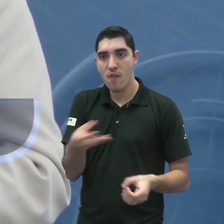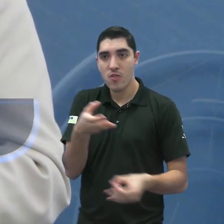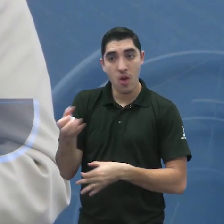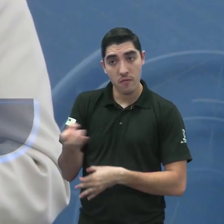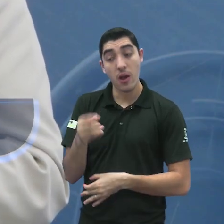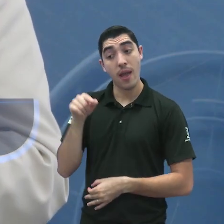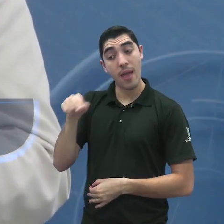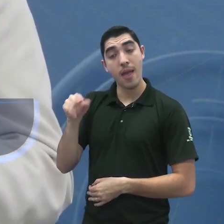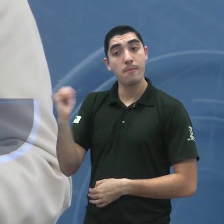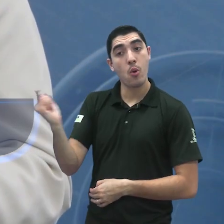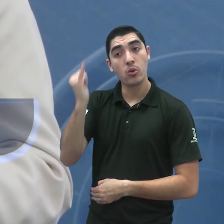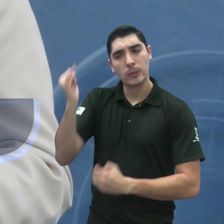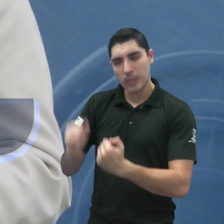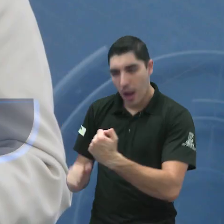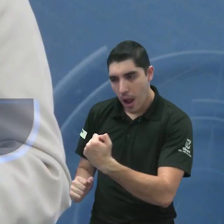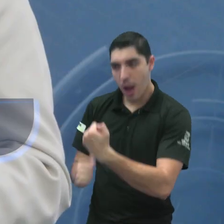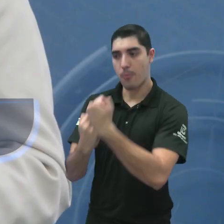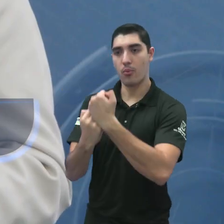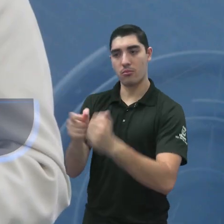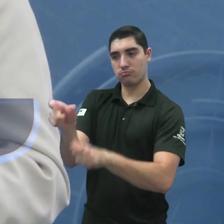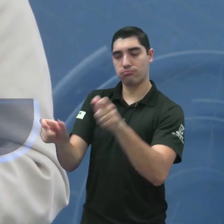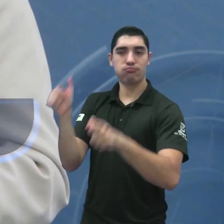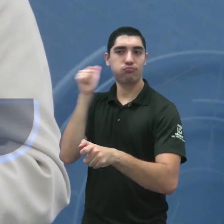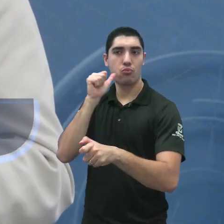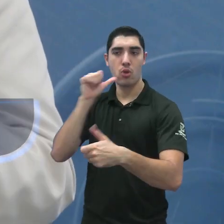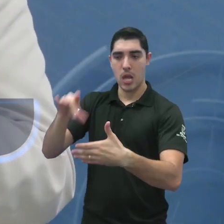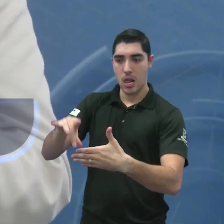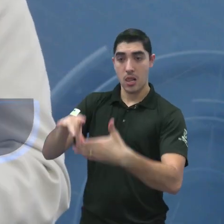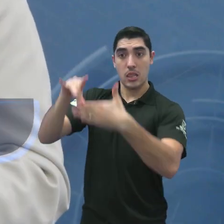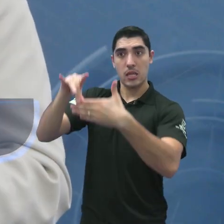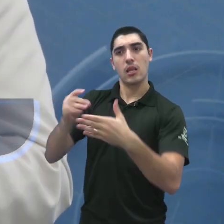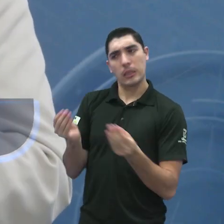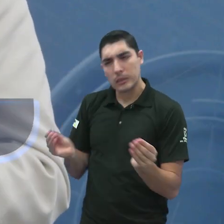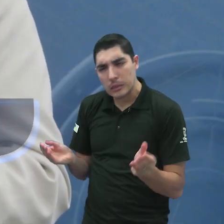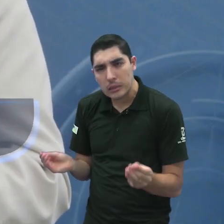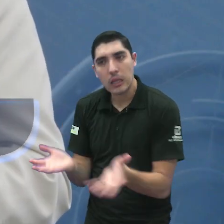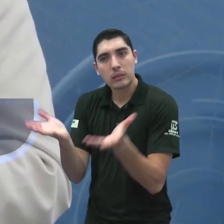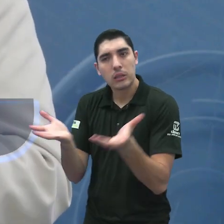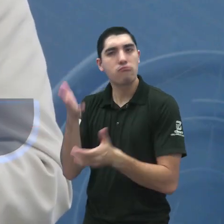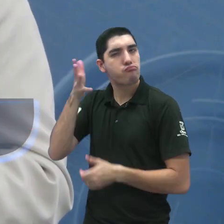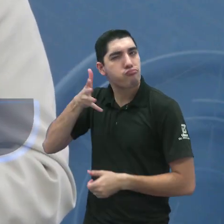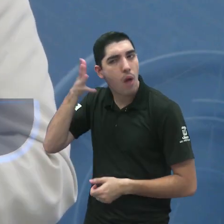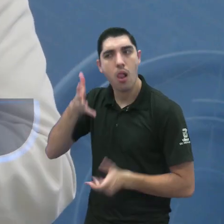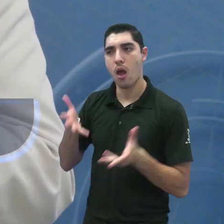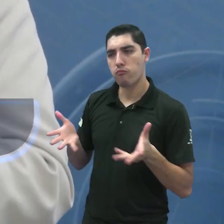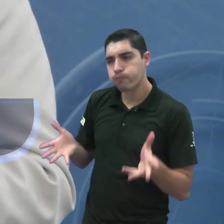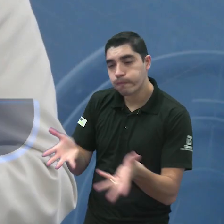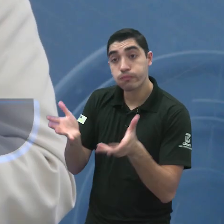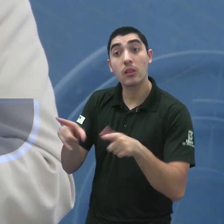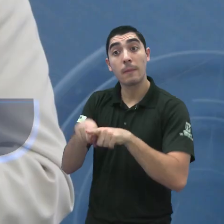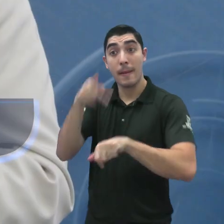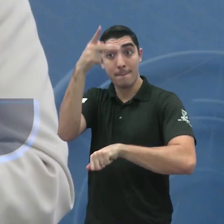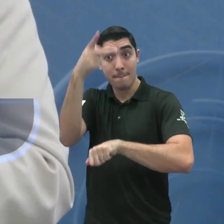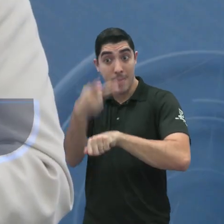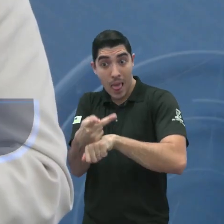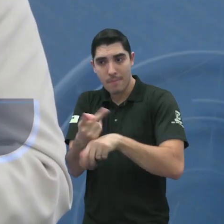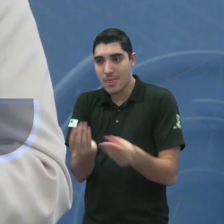lideranças, né, por mulheres, com mentorias e prêmios de até 100 mil